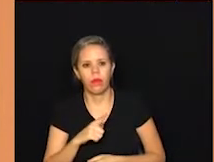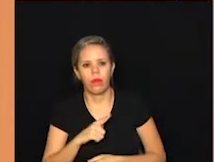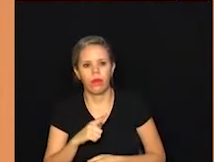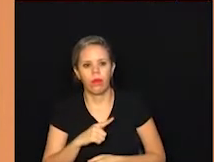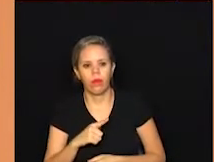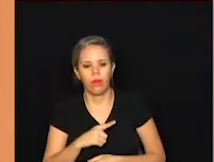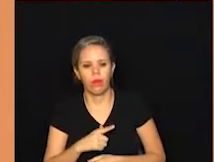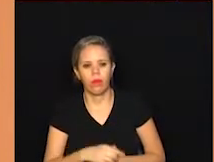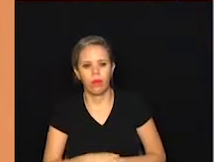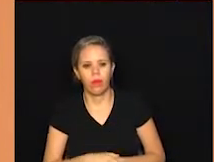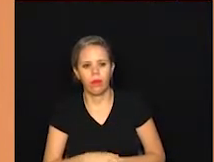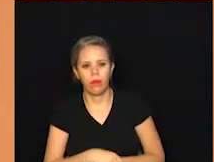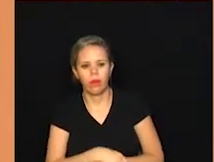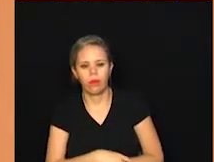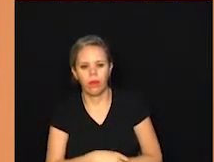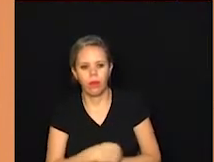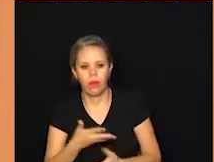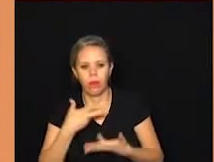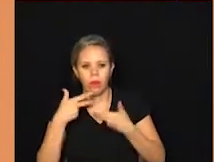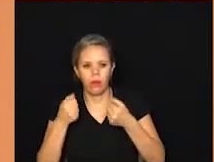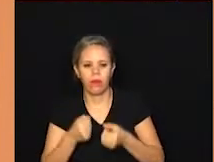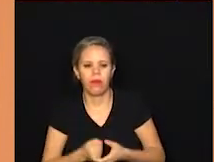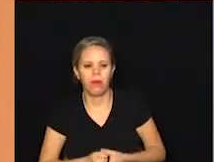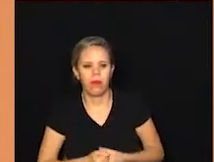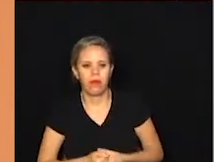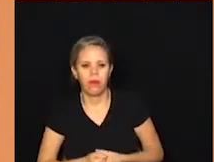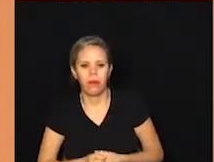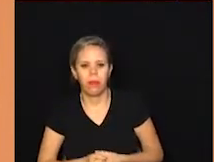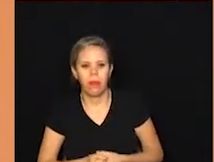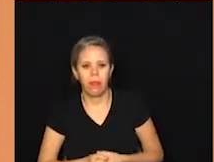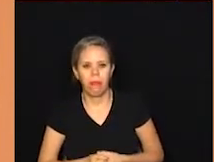cada vez mais essas melhorias, né?